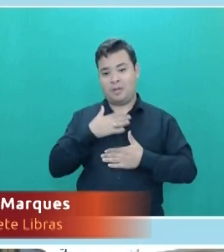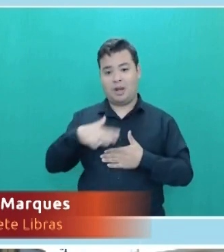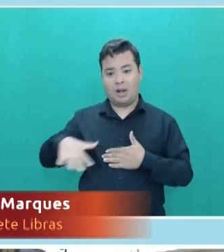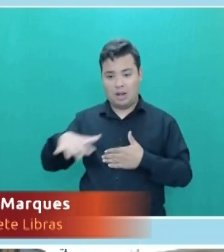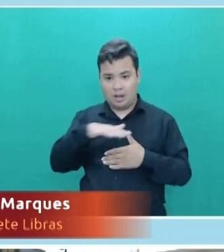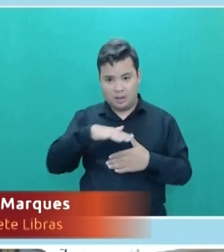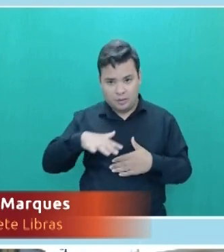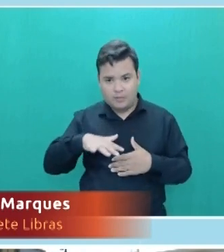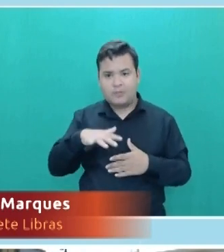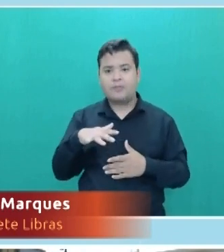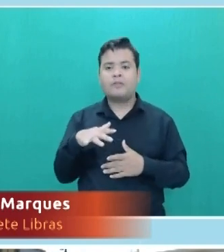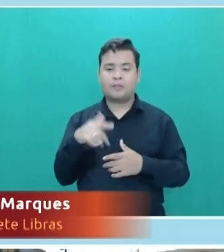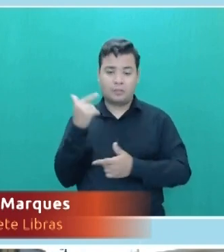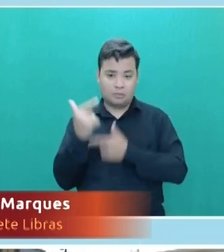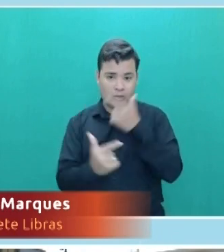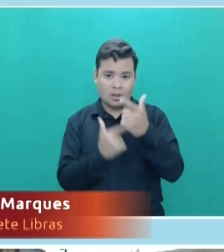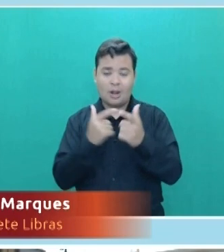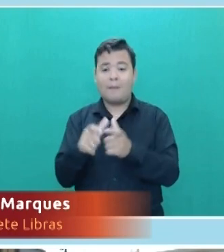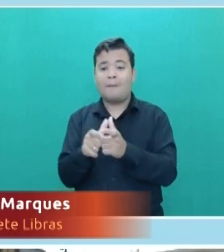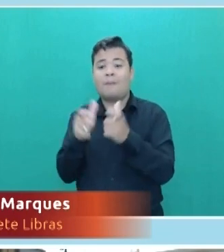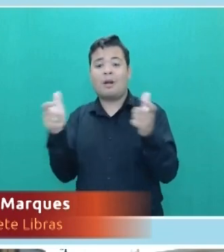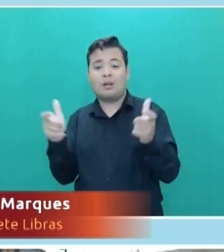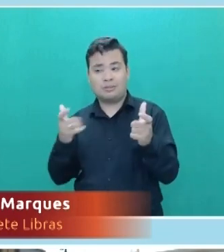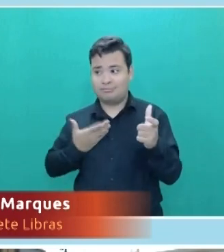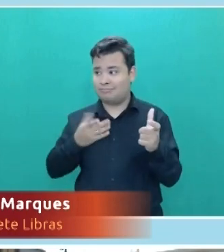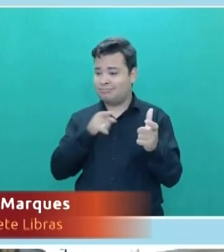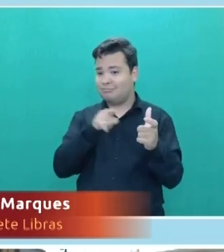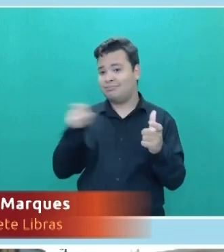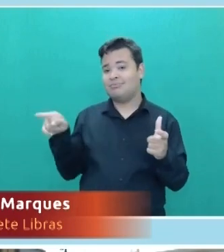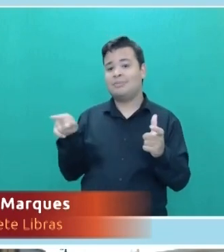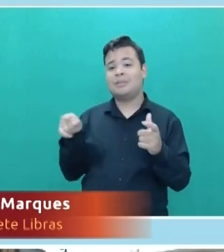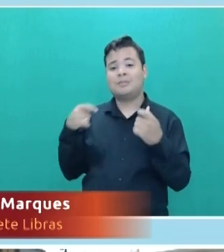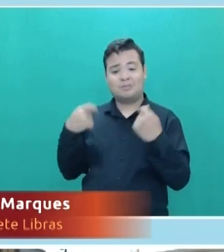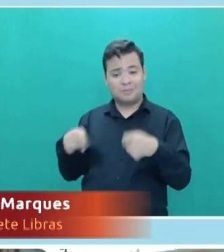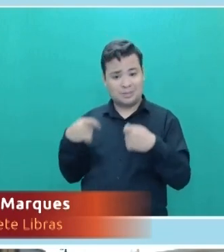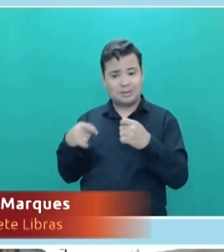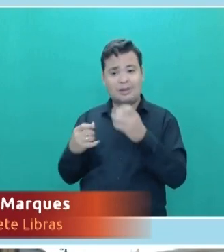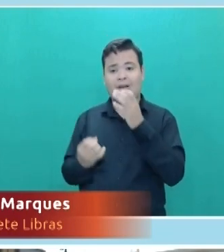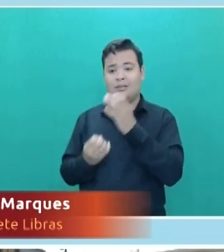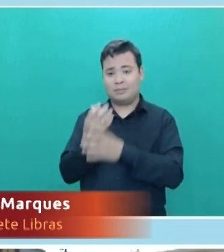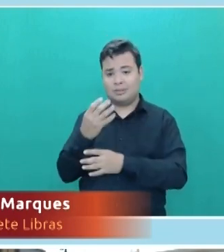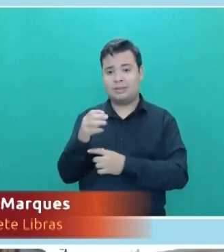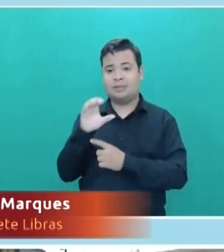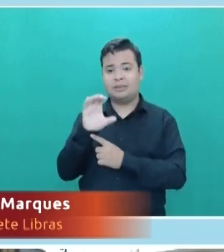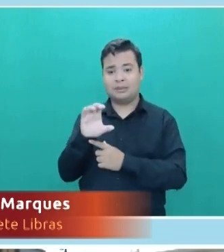dia, grande parte dos colegas tiveram que abrir, né, um CNPJ, ter uma pessoa